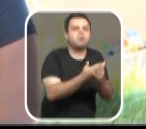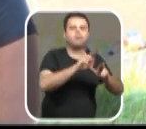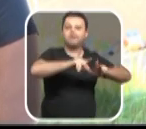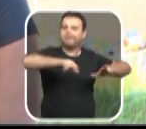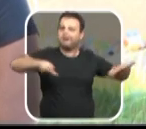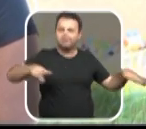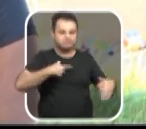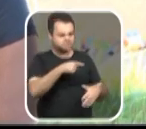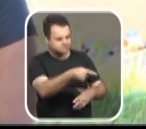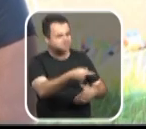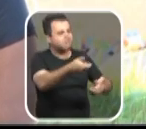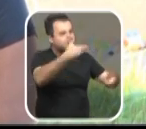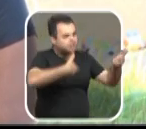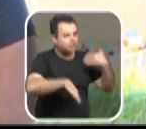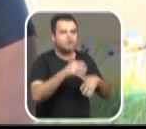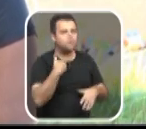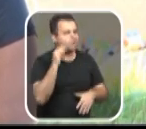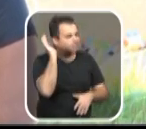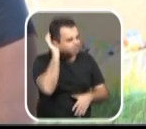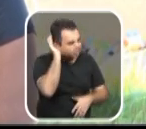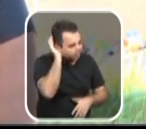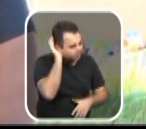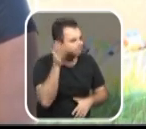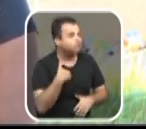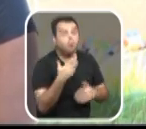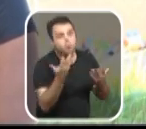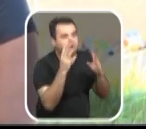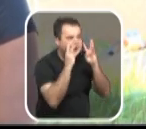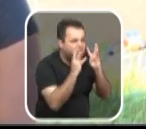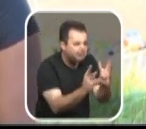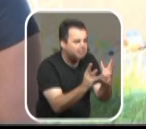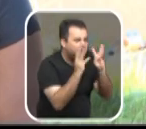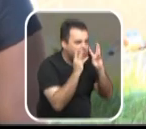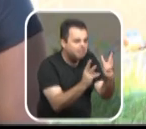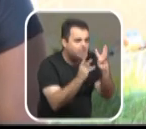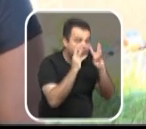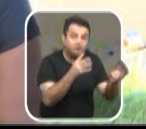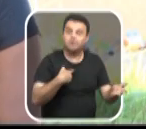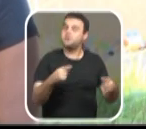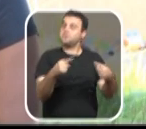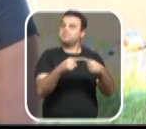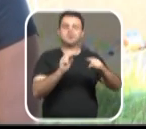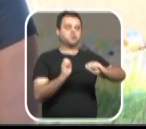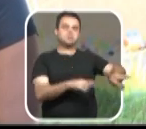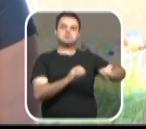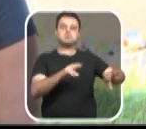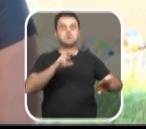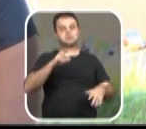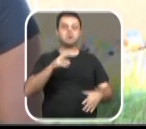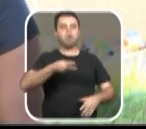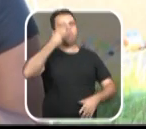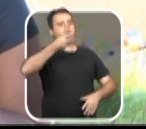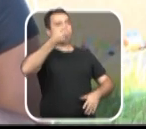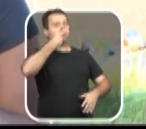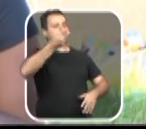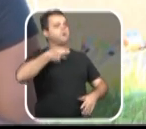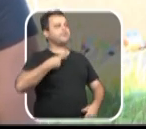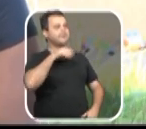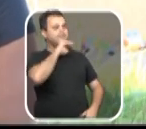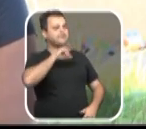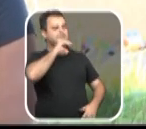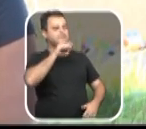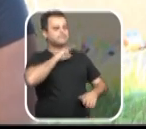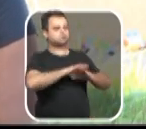né? Porque nesse processo de educação, a gente teima muito em falar e para pouco